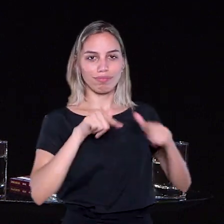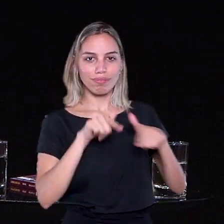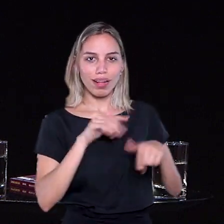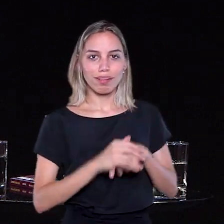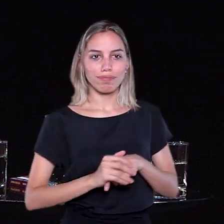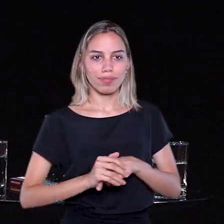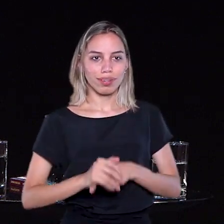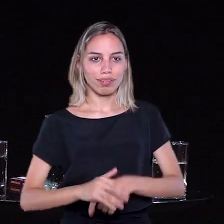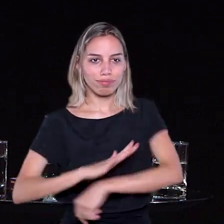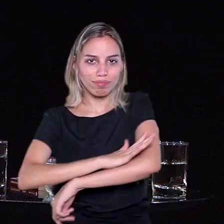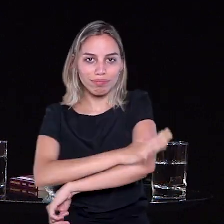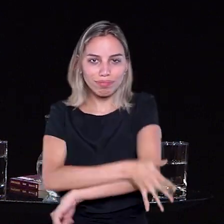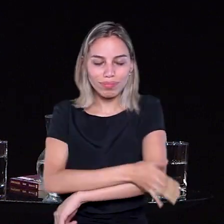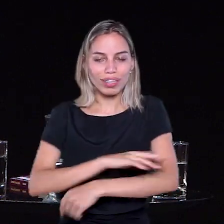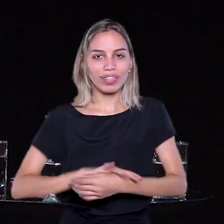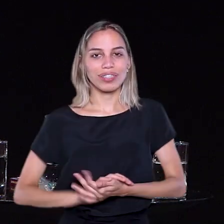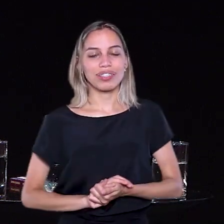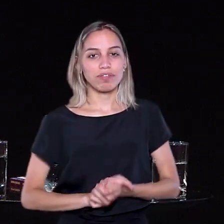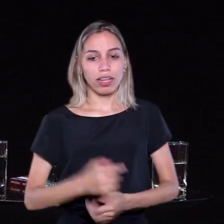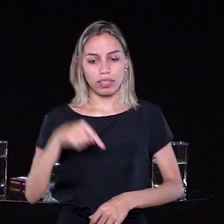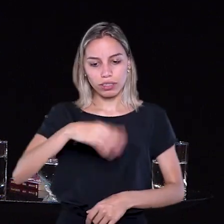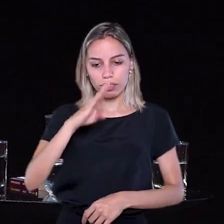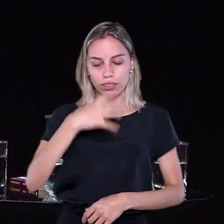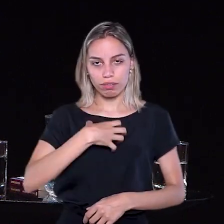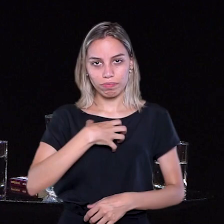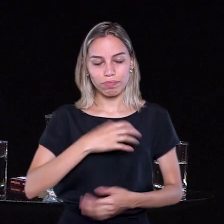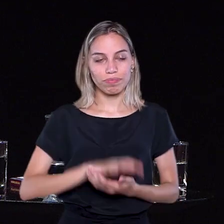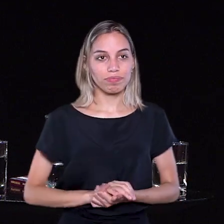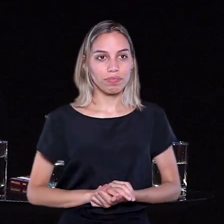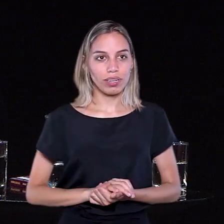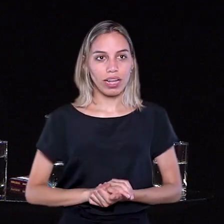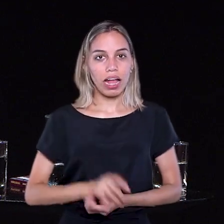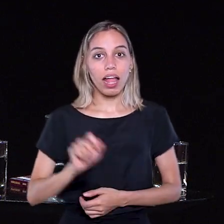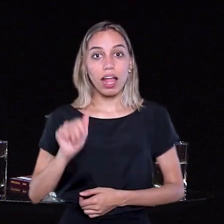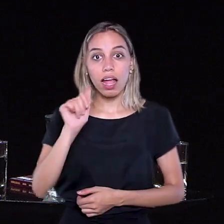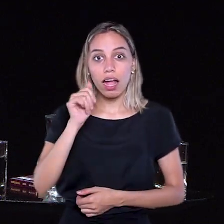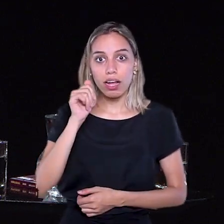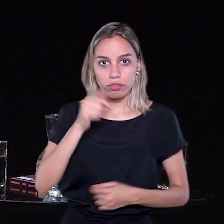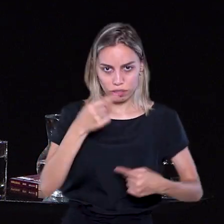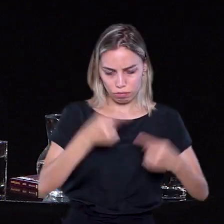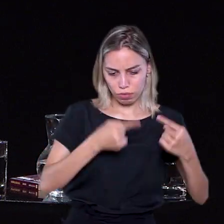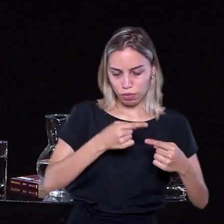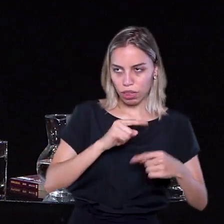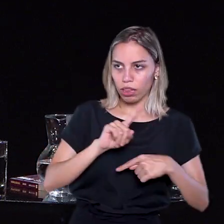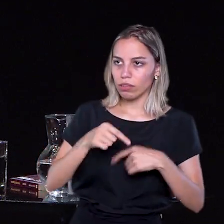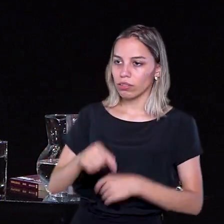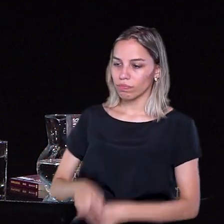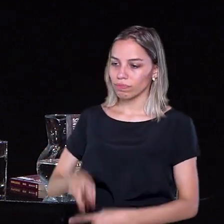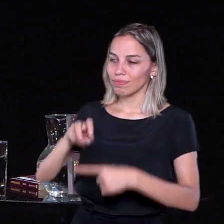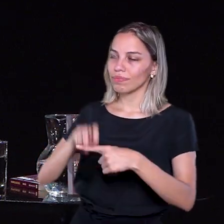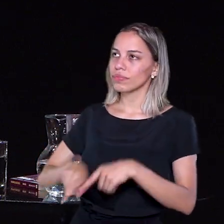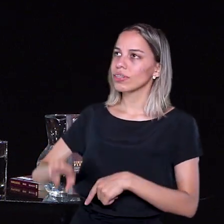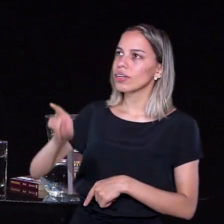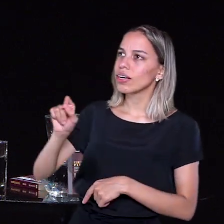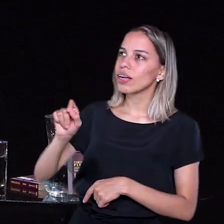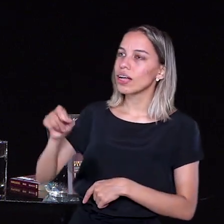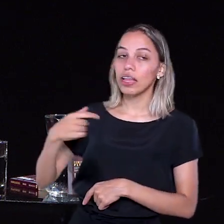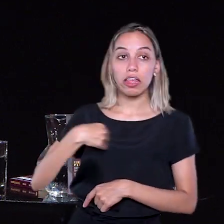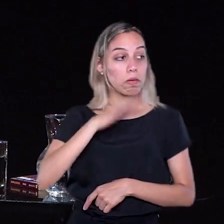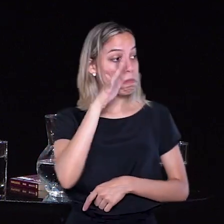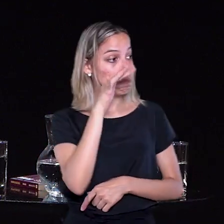Salvador. E, nesse dia, quando eu cheguei, ele me deu um abraço e disse assim, doutora, eu assisti a uma entrevista da senhora. Eu fiz, foi, Seu Manuel,